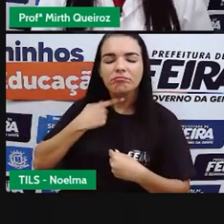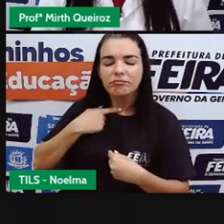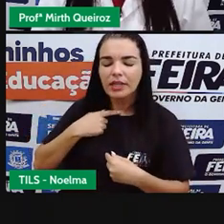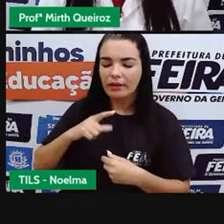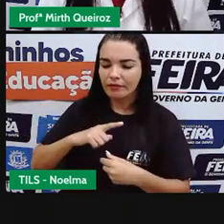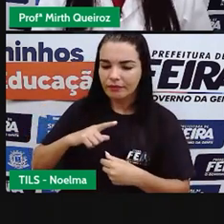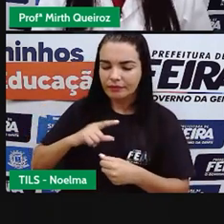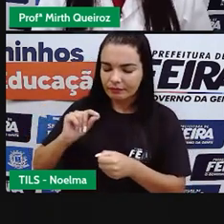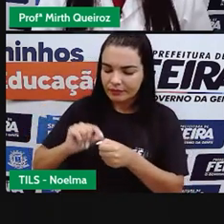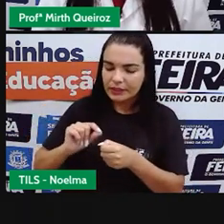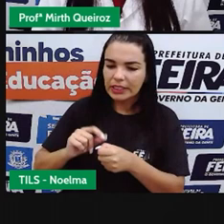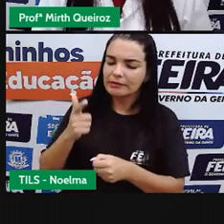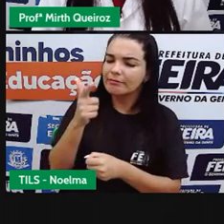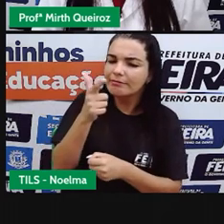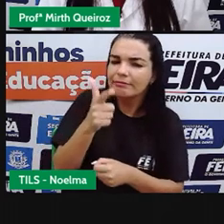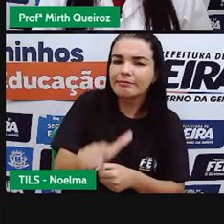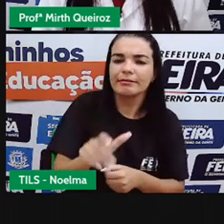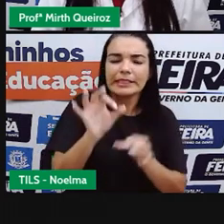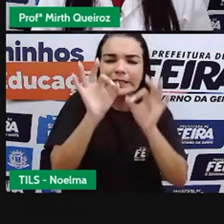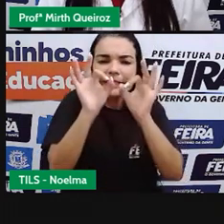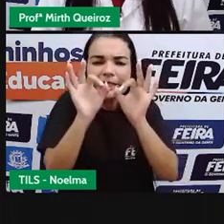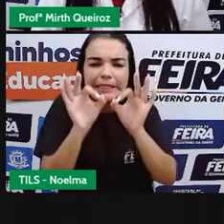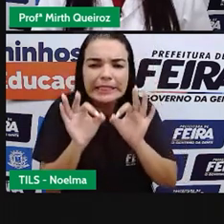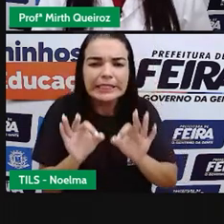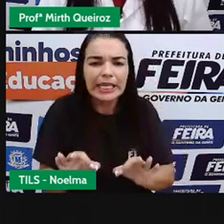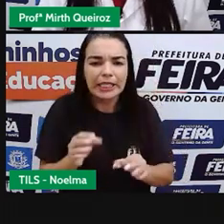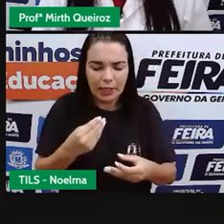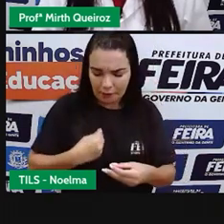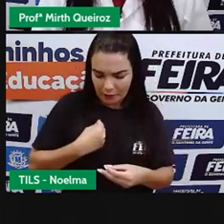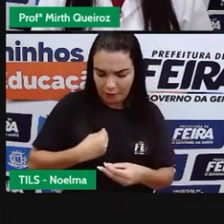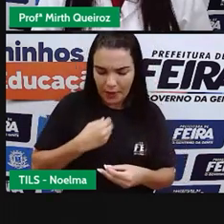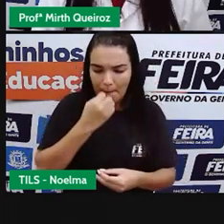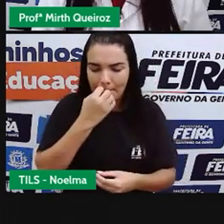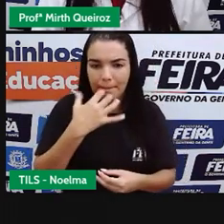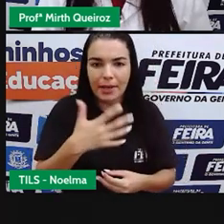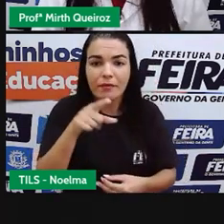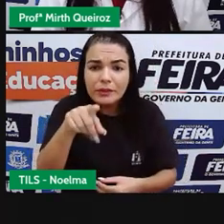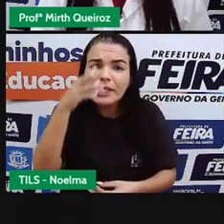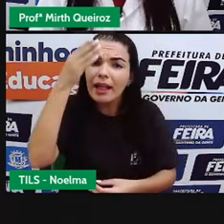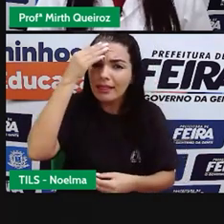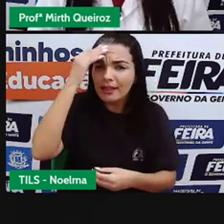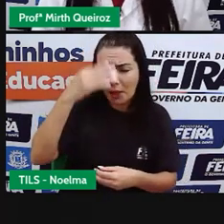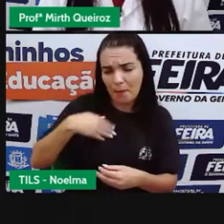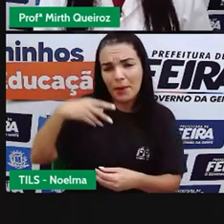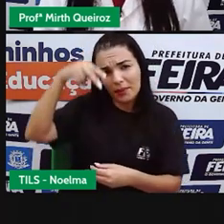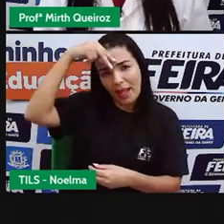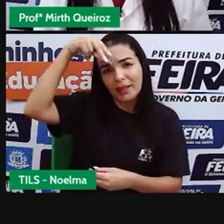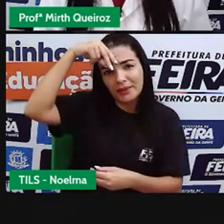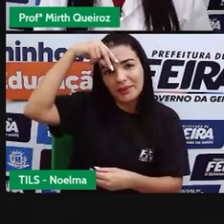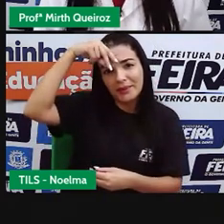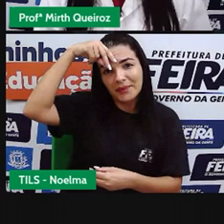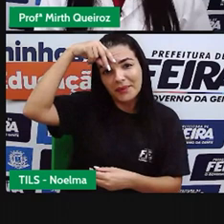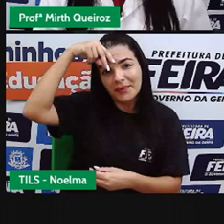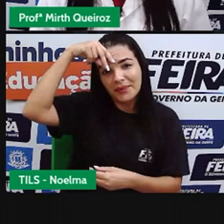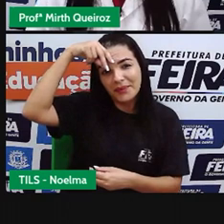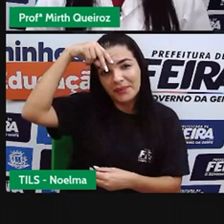tomar as atitudes mais adequadas para viver bem. Compreendeu, meu neto?